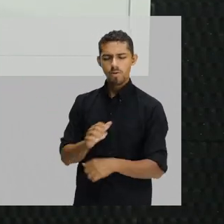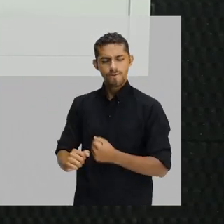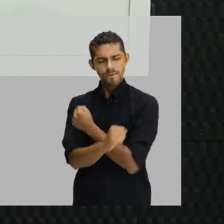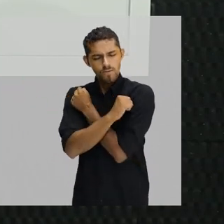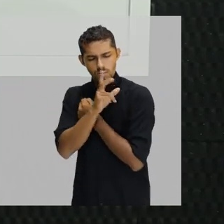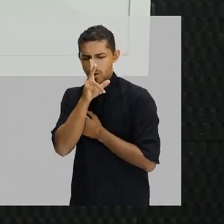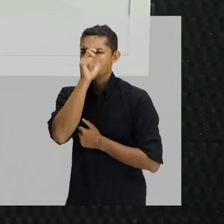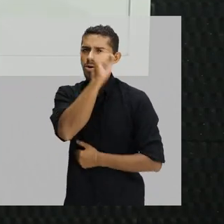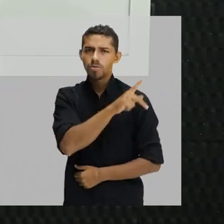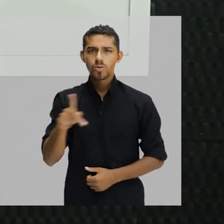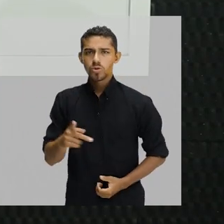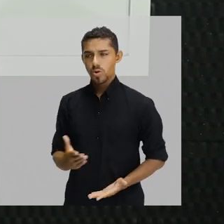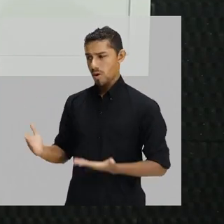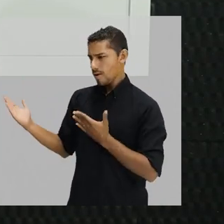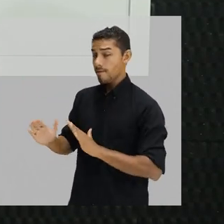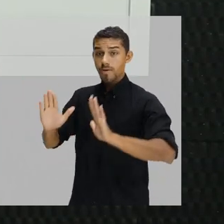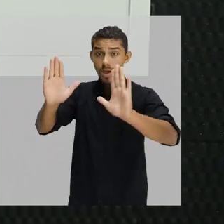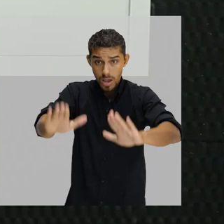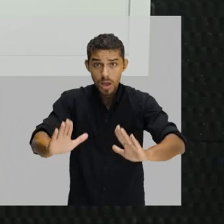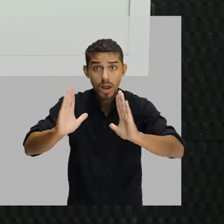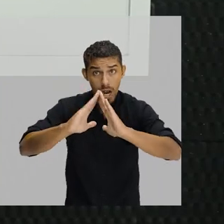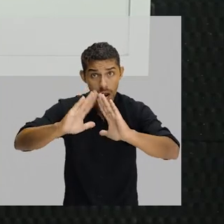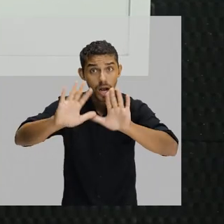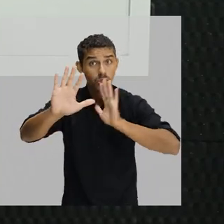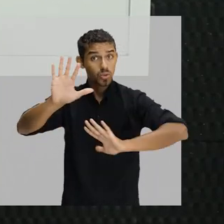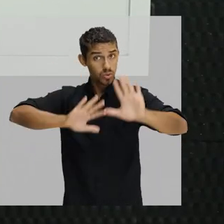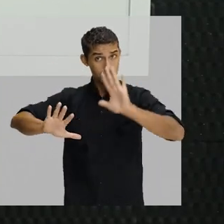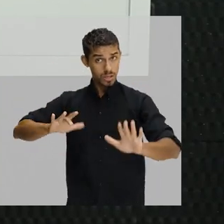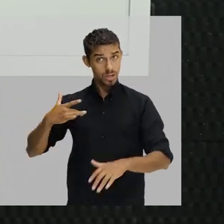abraço para o seu André. Fique em casa, fique